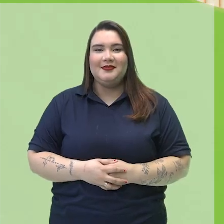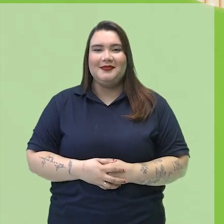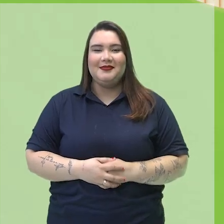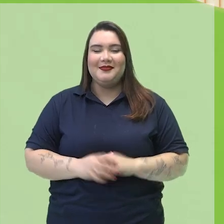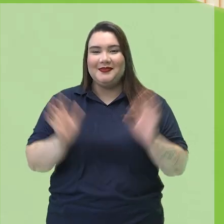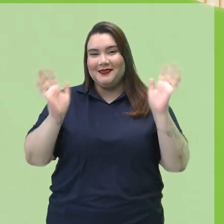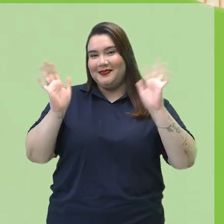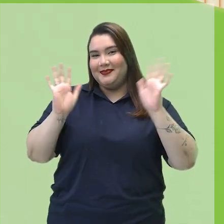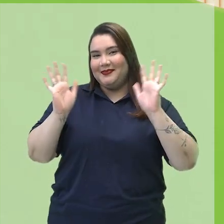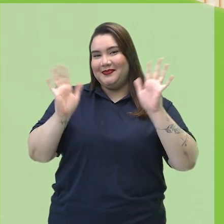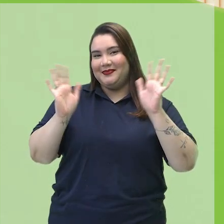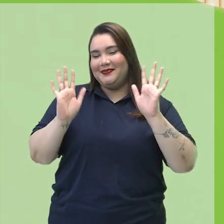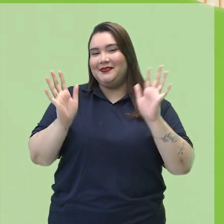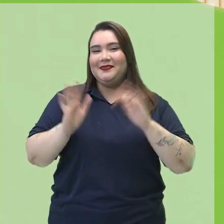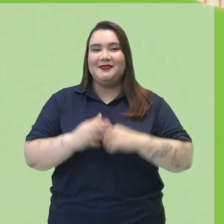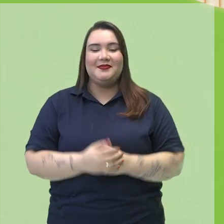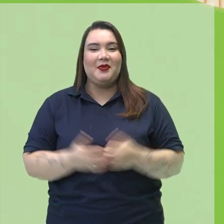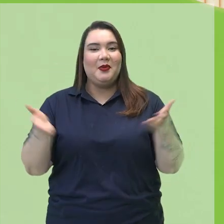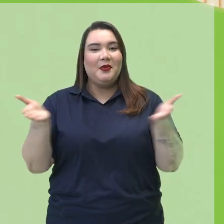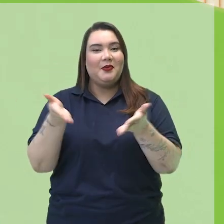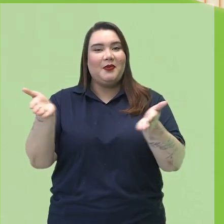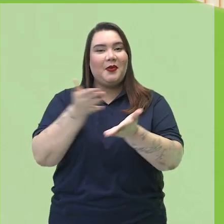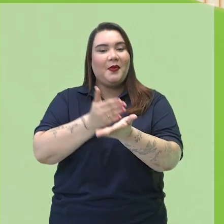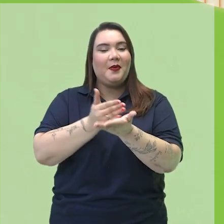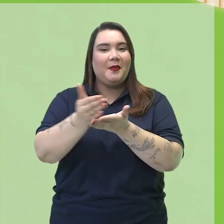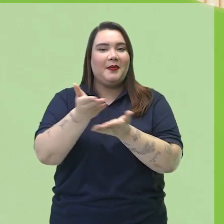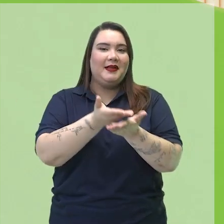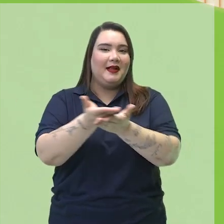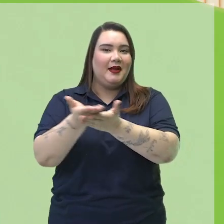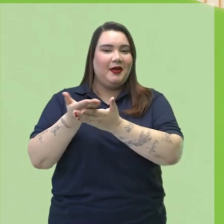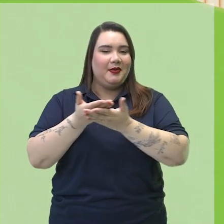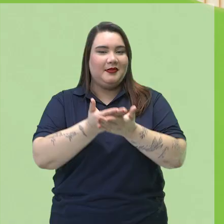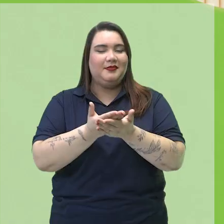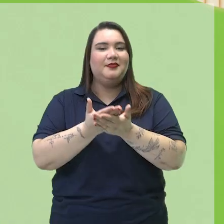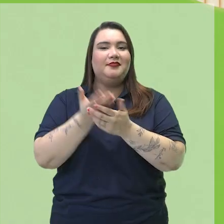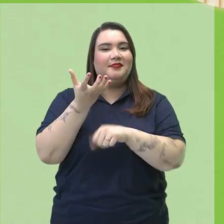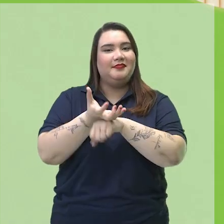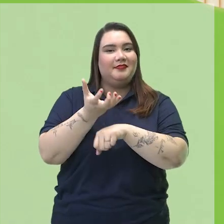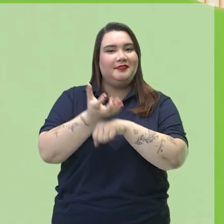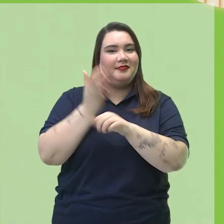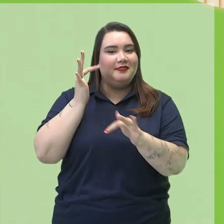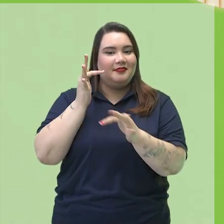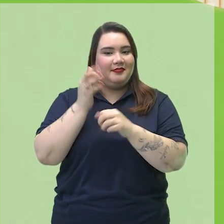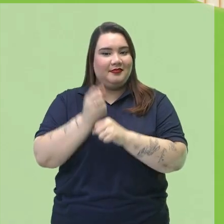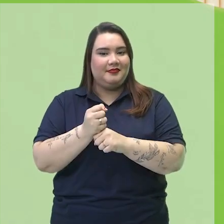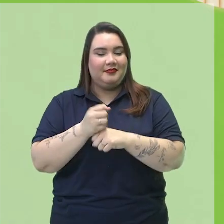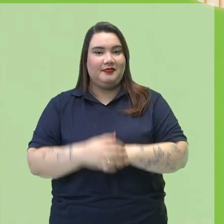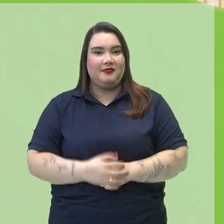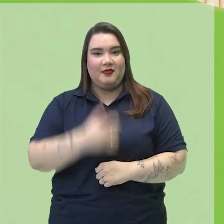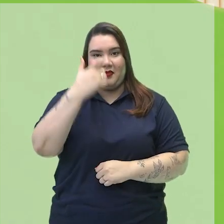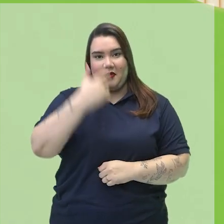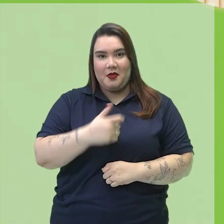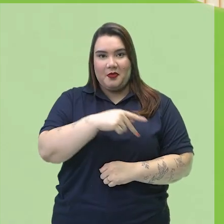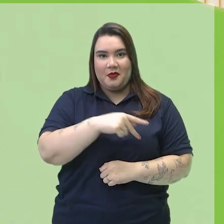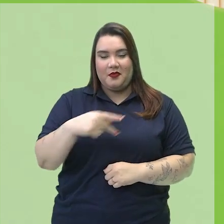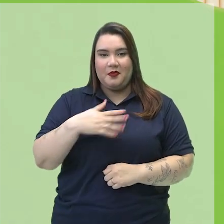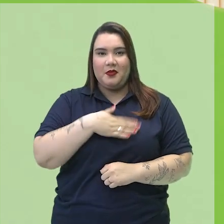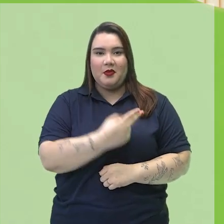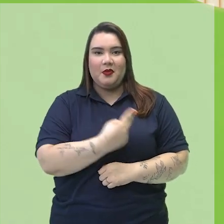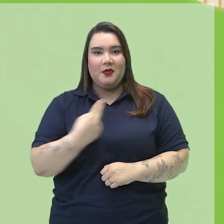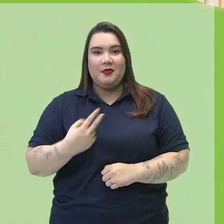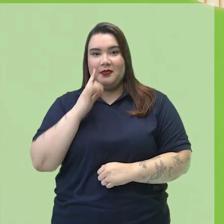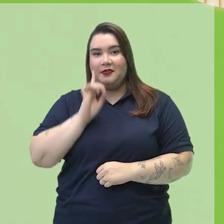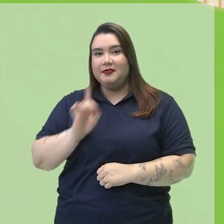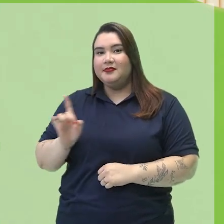Muito bem, queridos estudantes, estamos de volta agora para dar início à nossa aula. Eu sou o professor Nelson